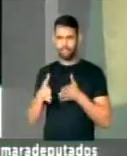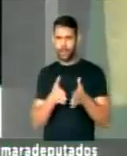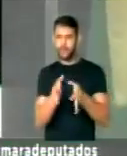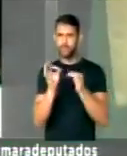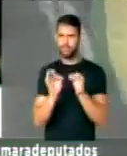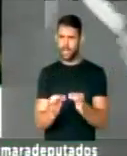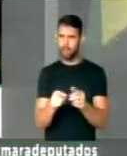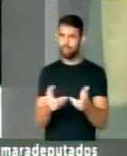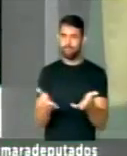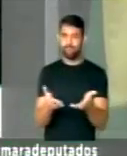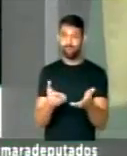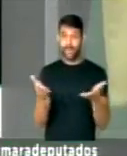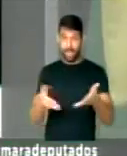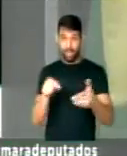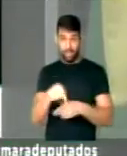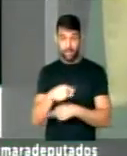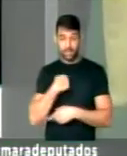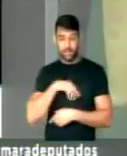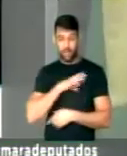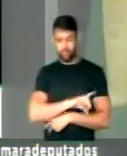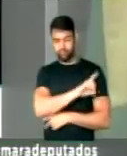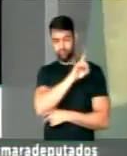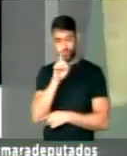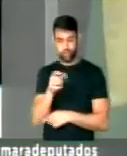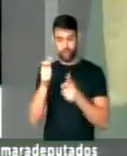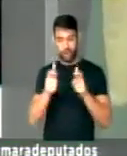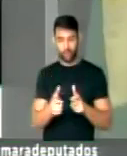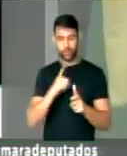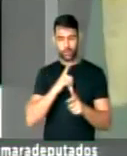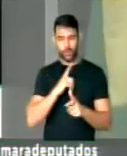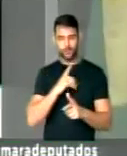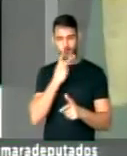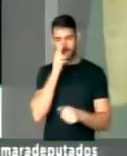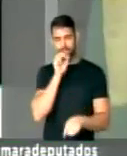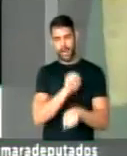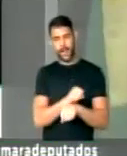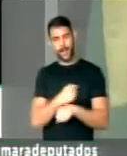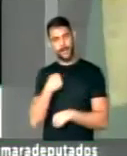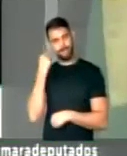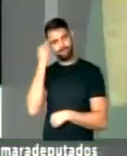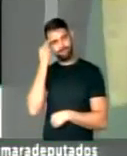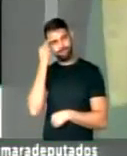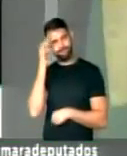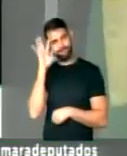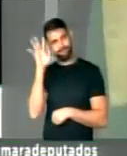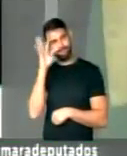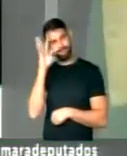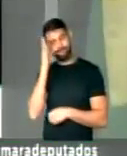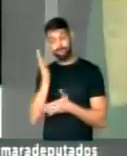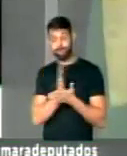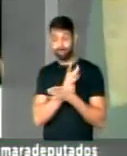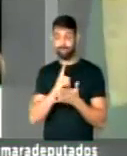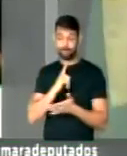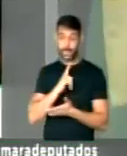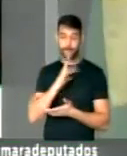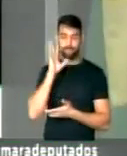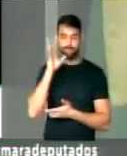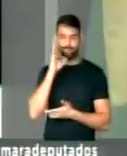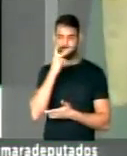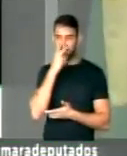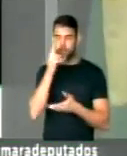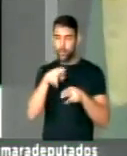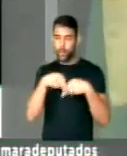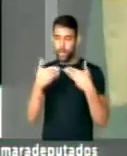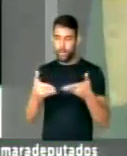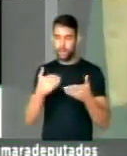certo? Este é um dia onde temos que raciocinar e temos que pensar. E por